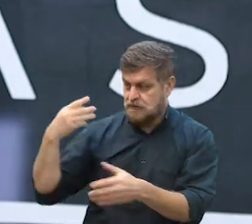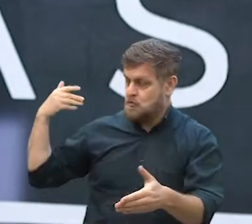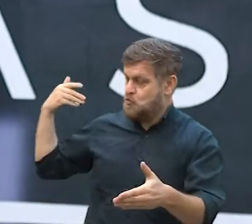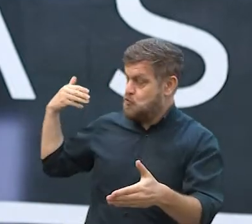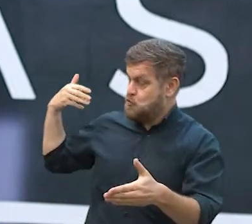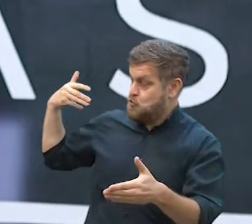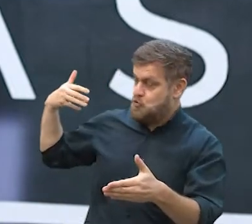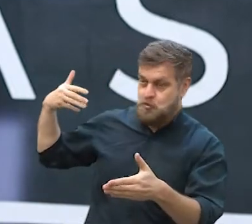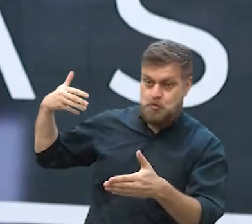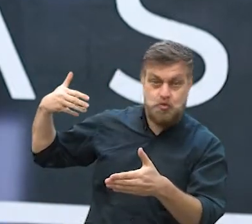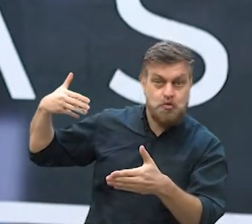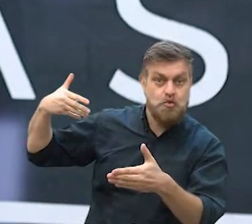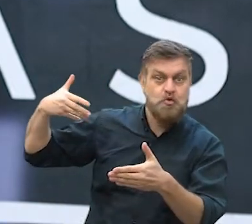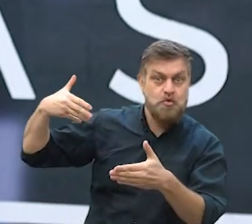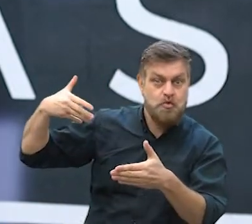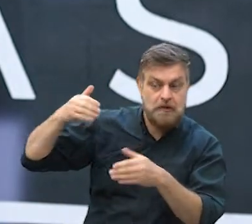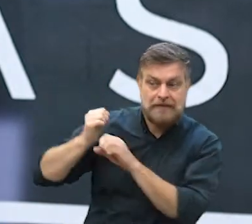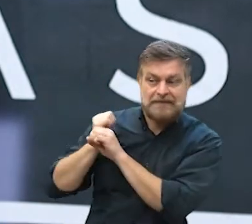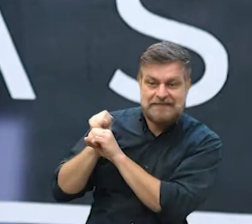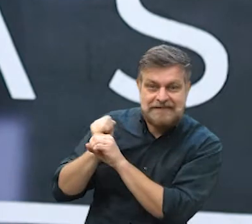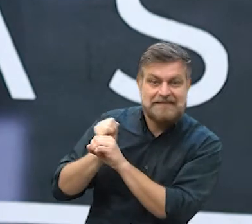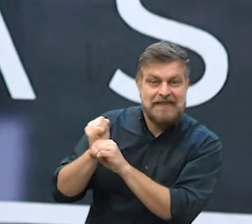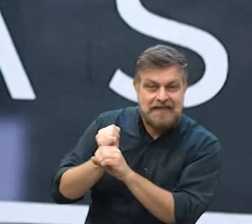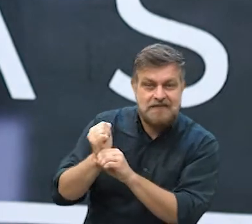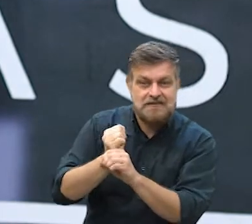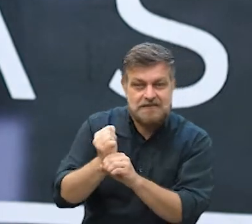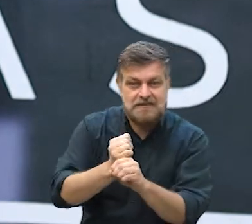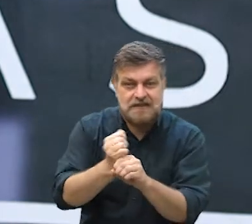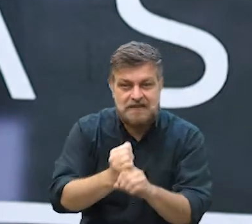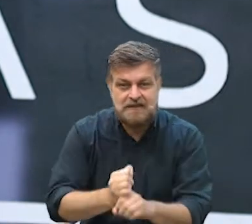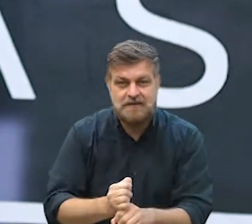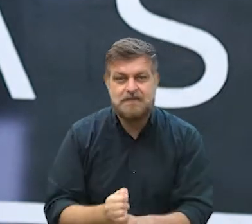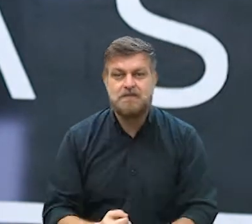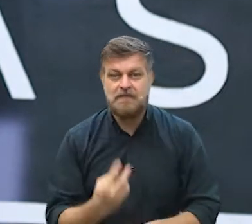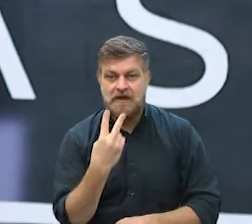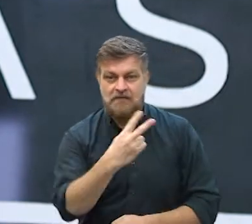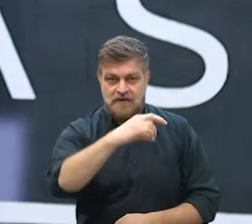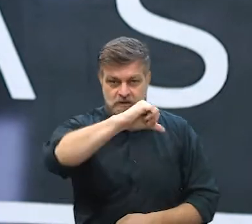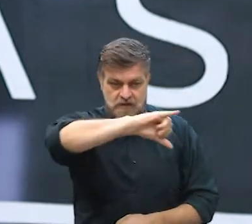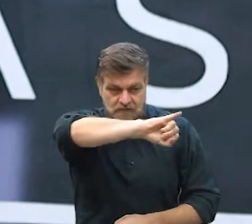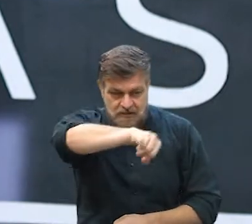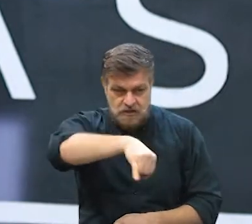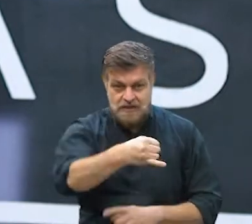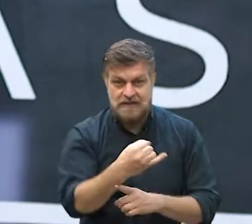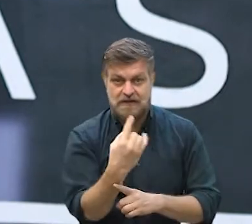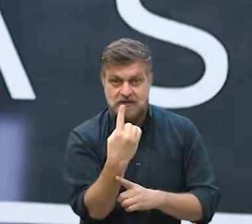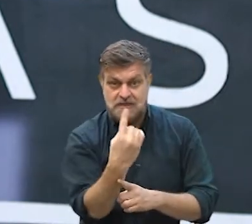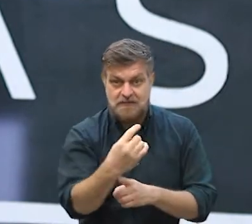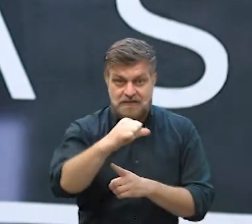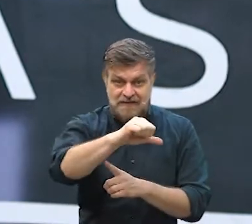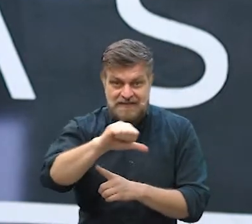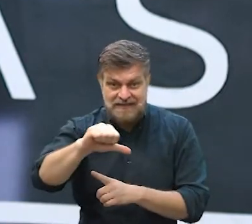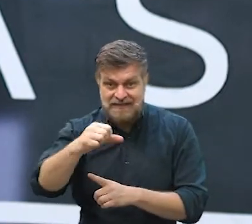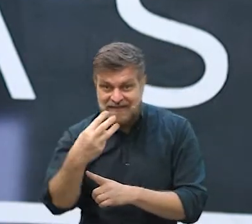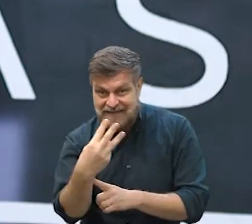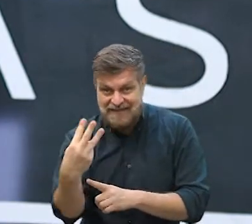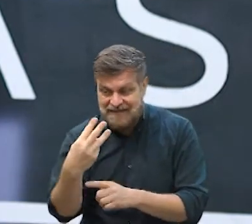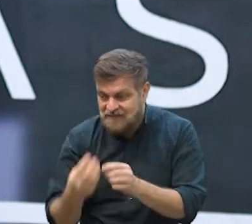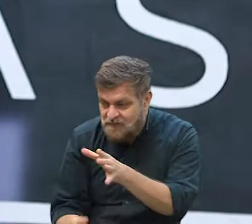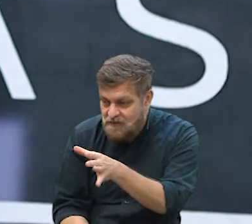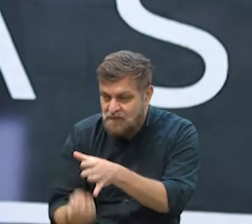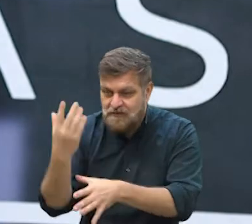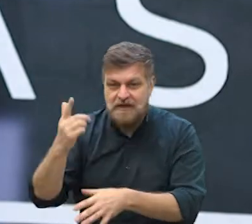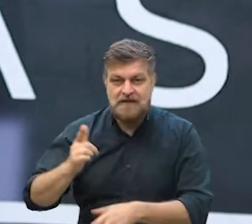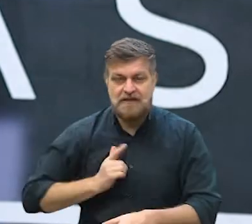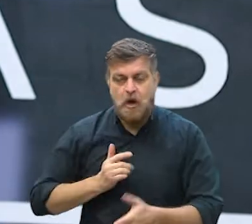1933. Olha só há quanto tempo existe esse local. 29 de janeiro de 1933 foi fundado